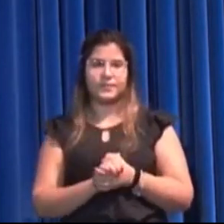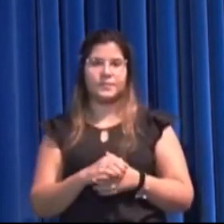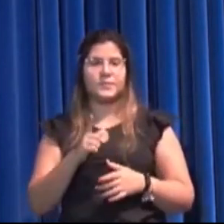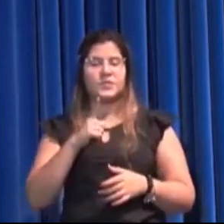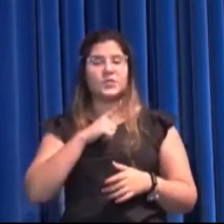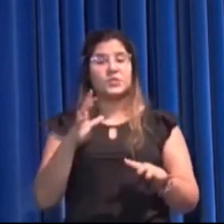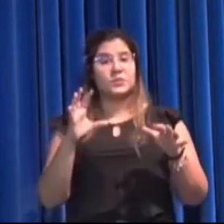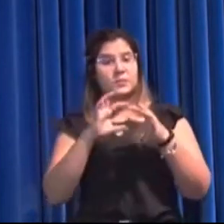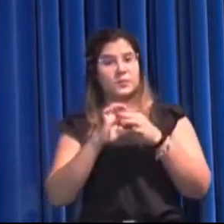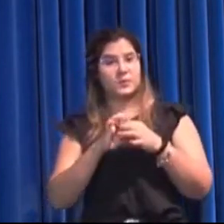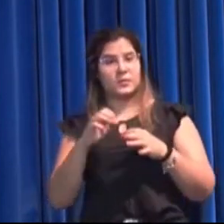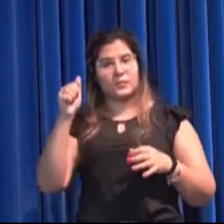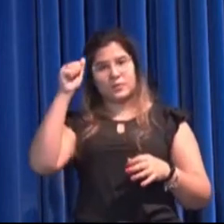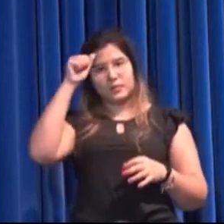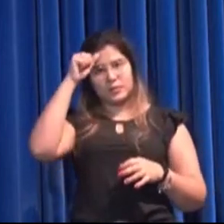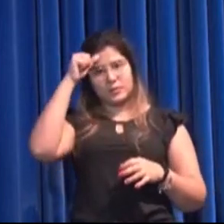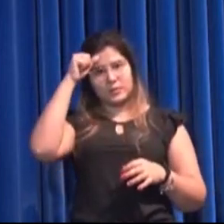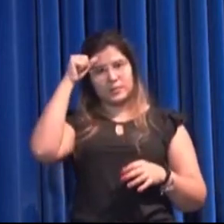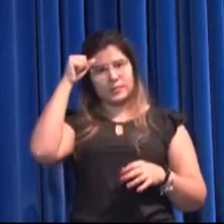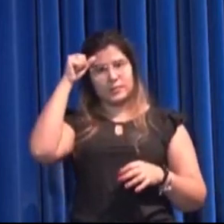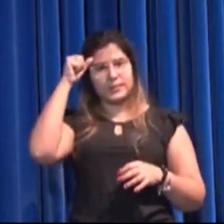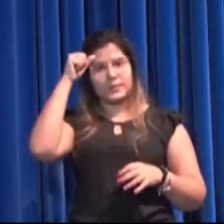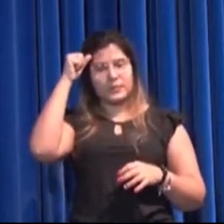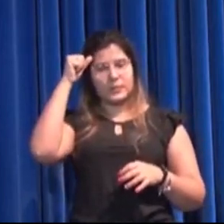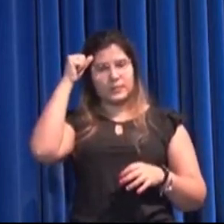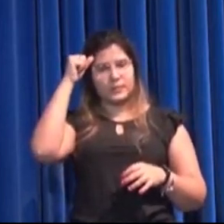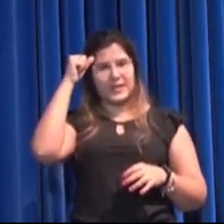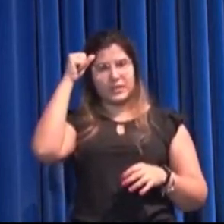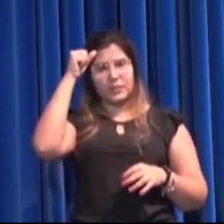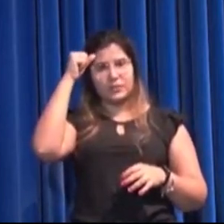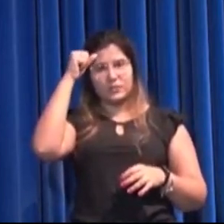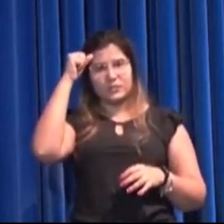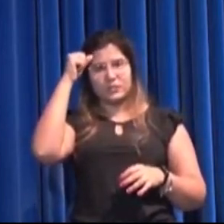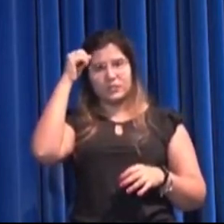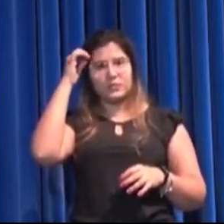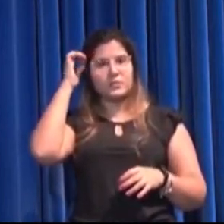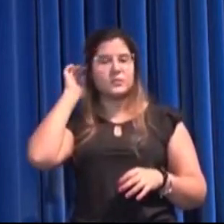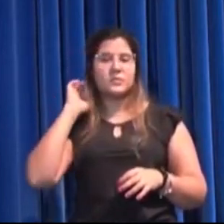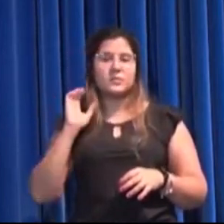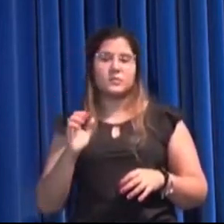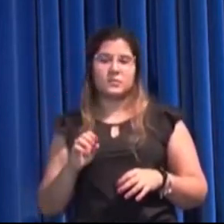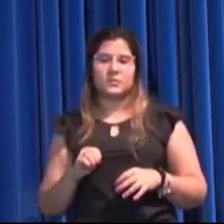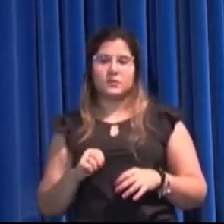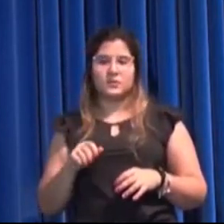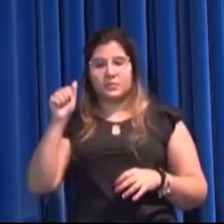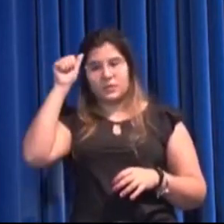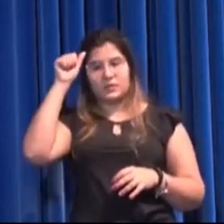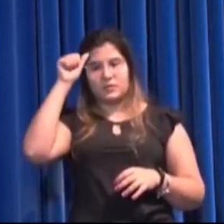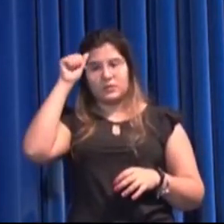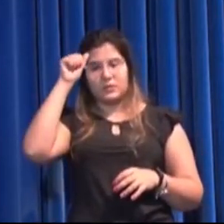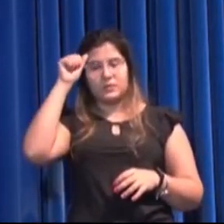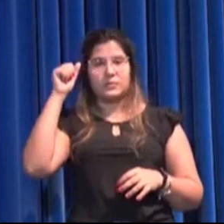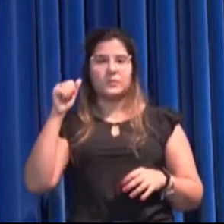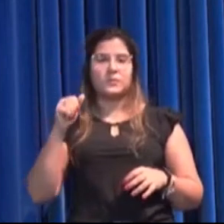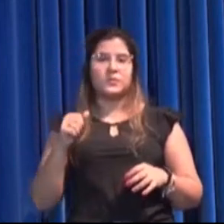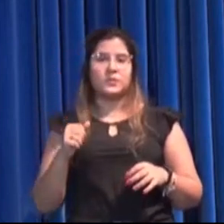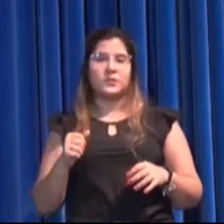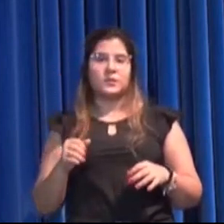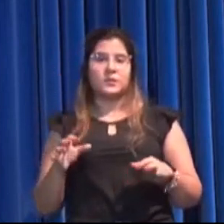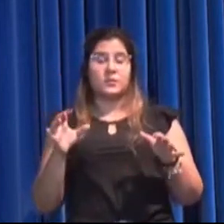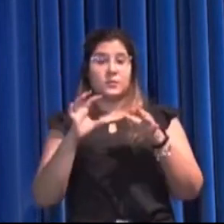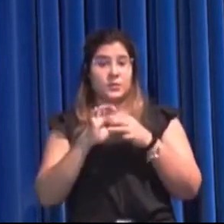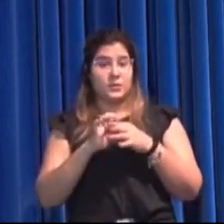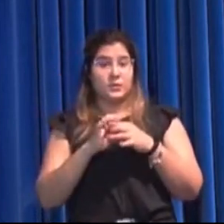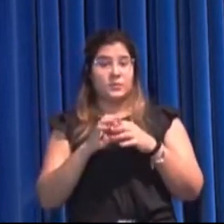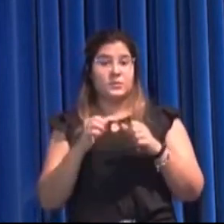Adão, e a comunhão era isso aqui, era uma comunhão de proximidade, era uma comunhão